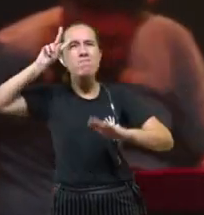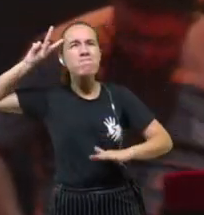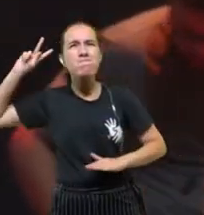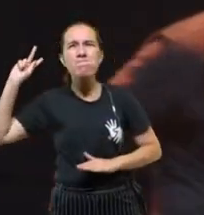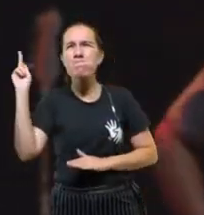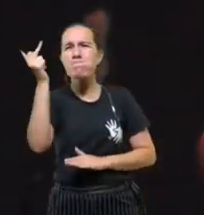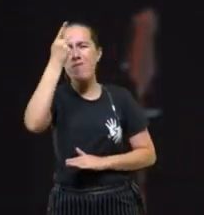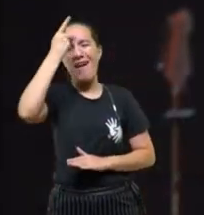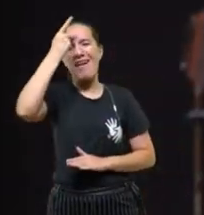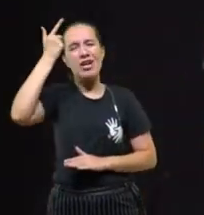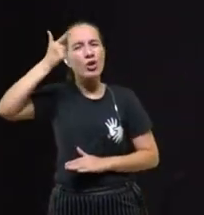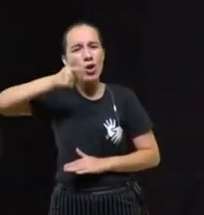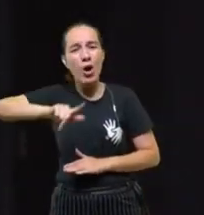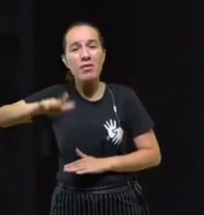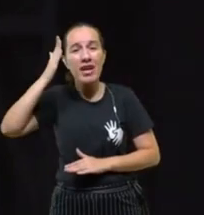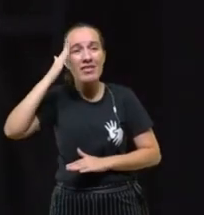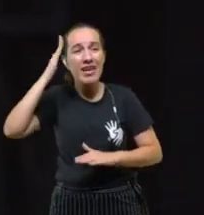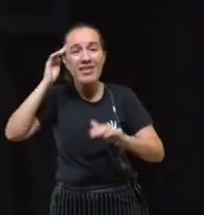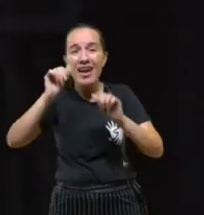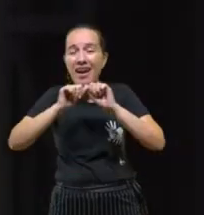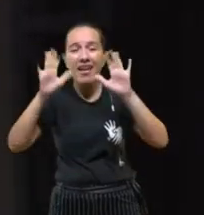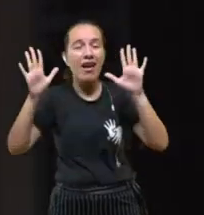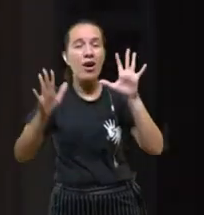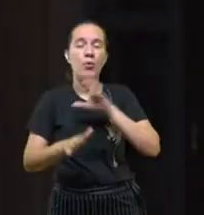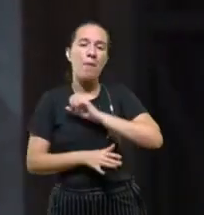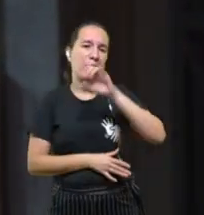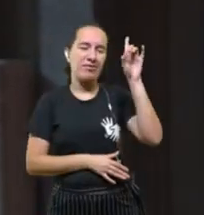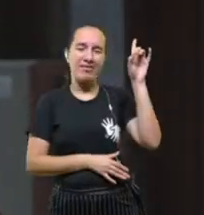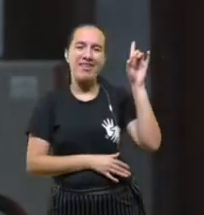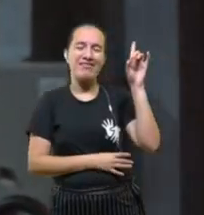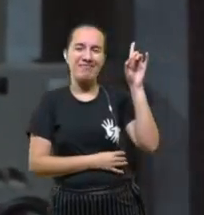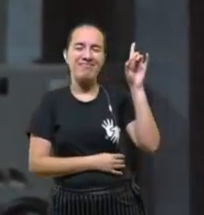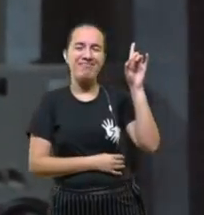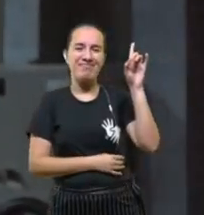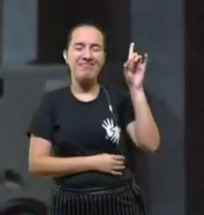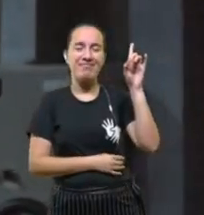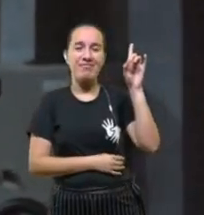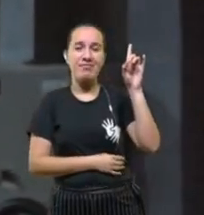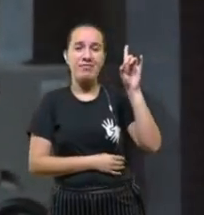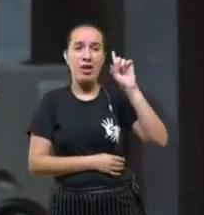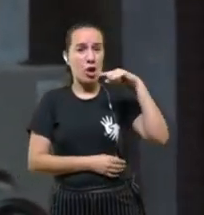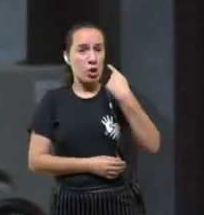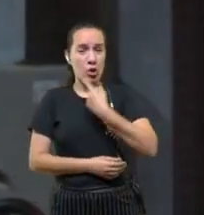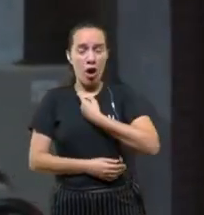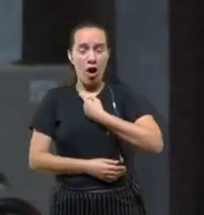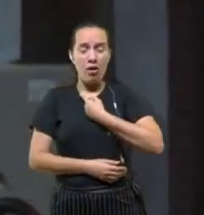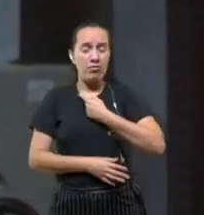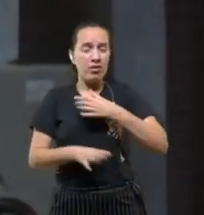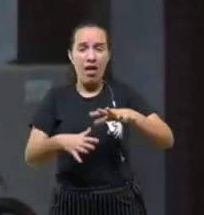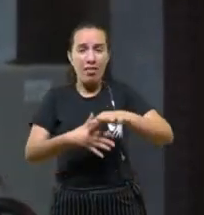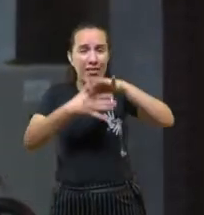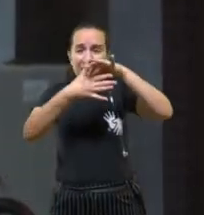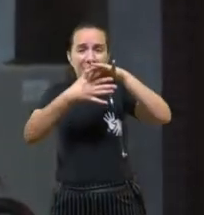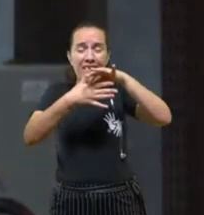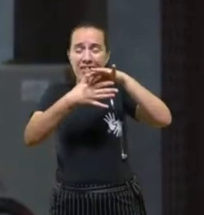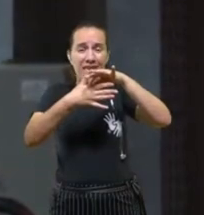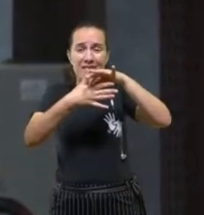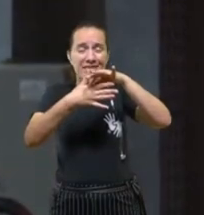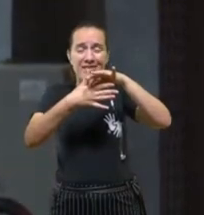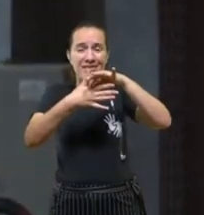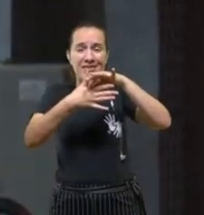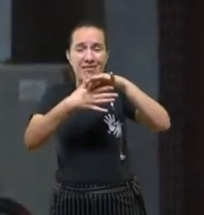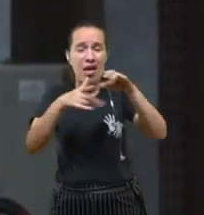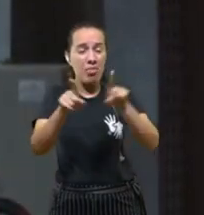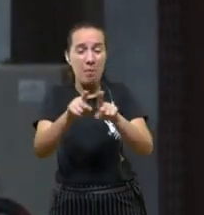um entendimento do seu amor. Sabe, eu sei, muitos de nós somos líderes, somos líderes